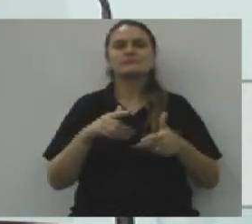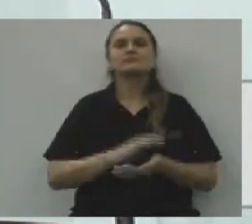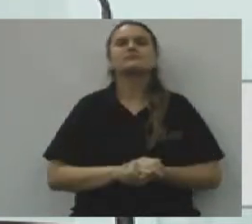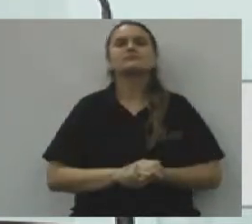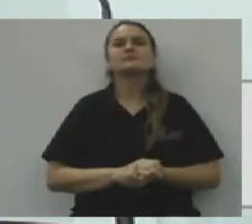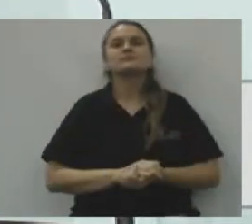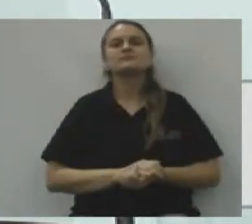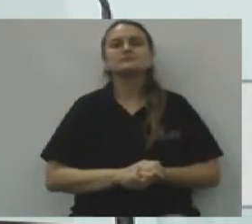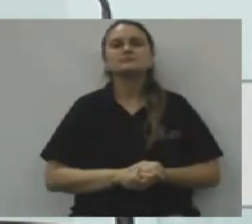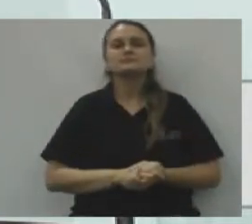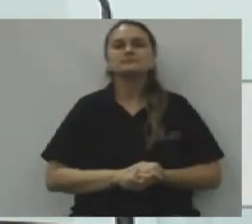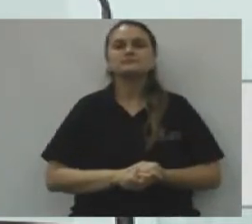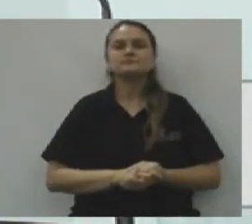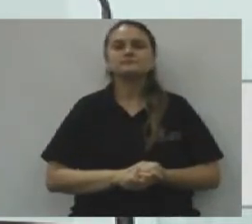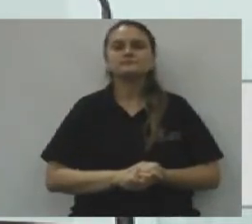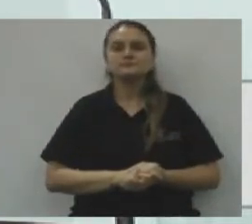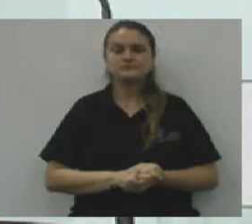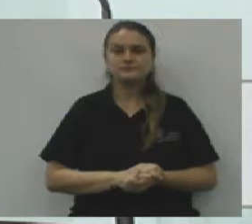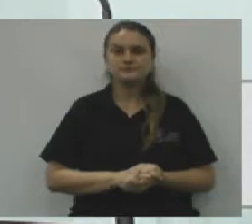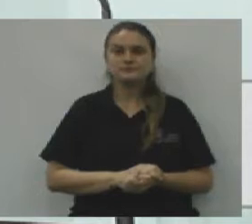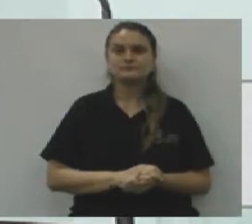dentro do